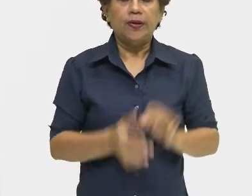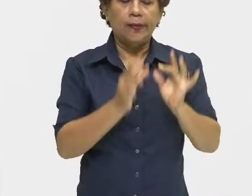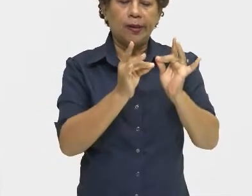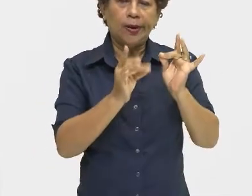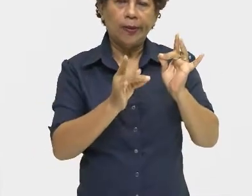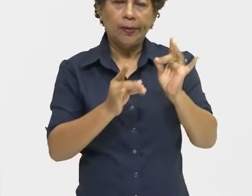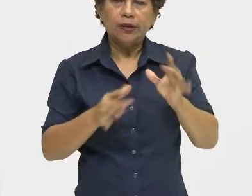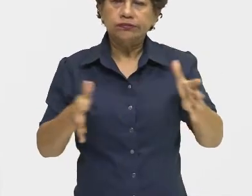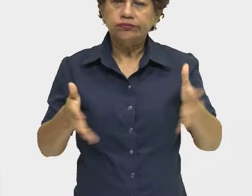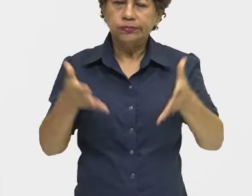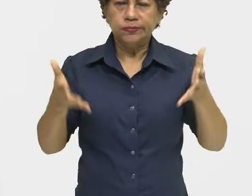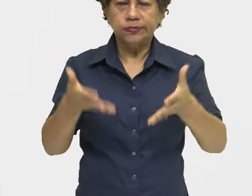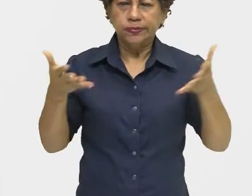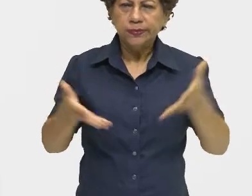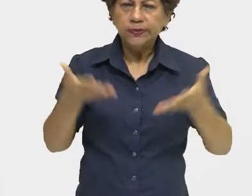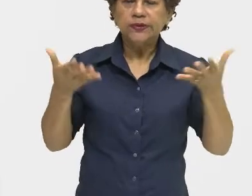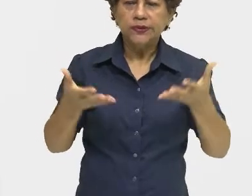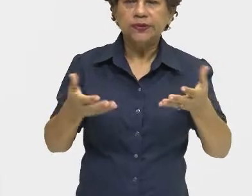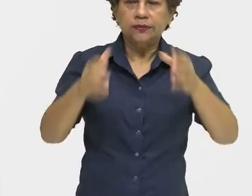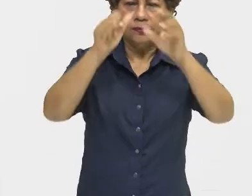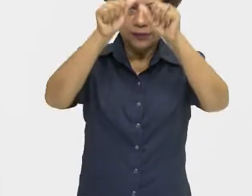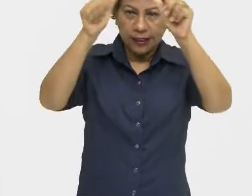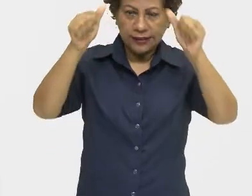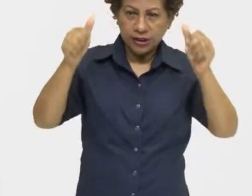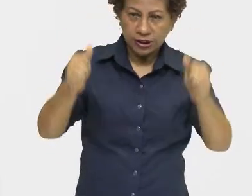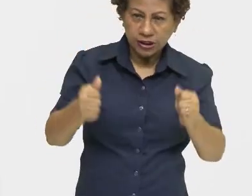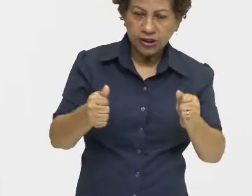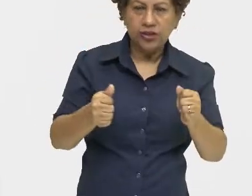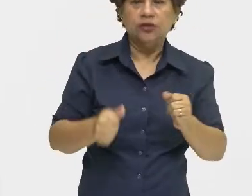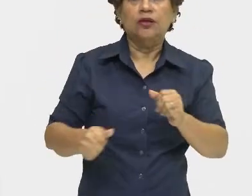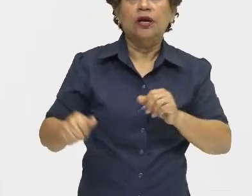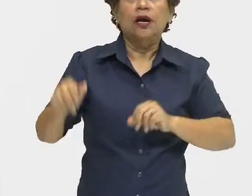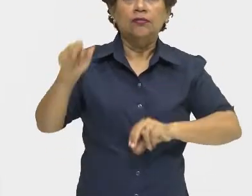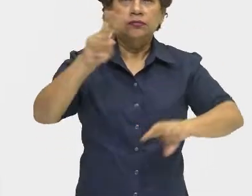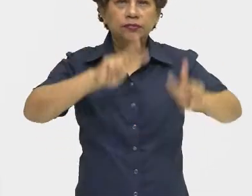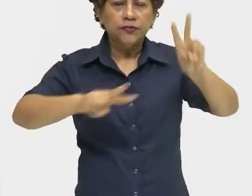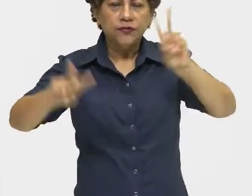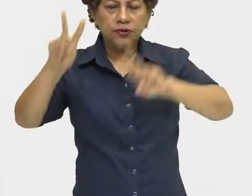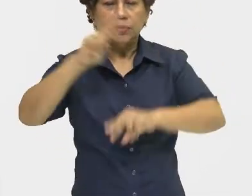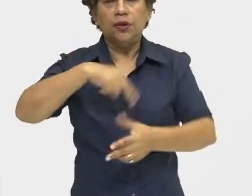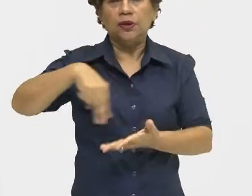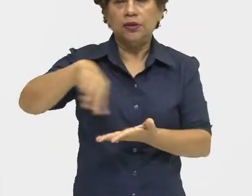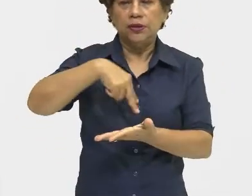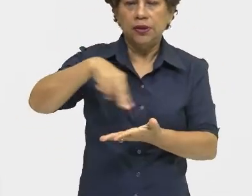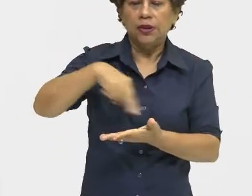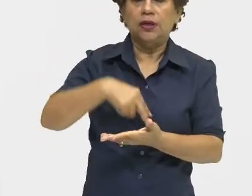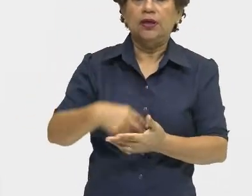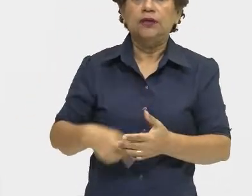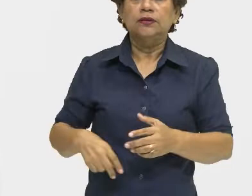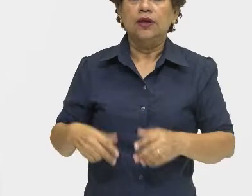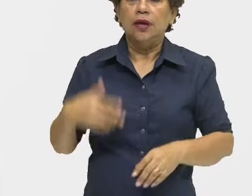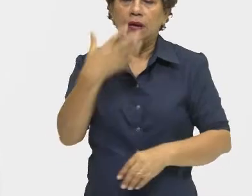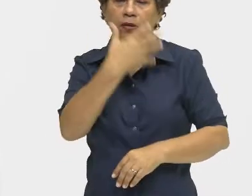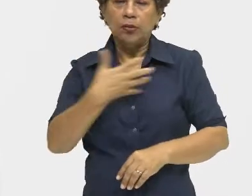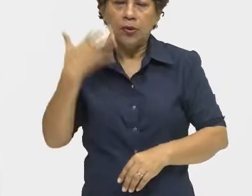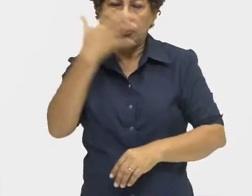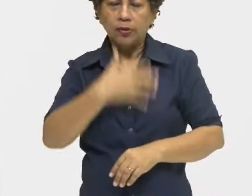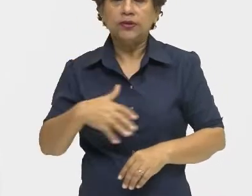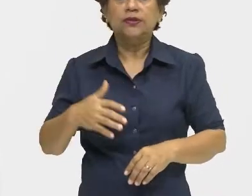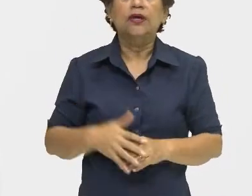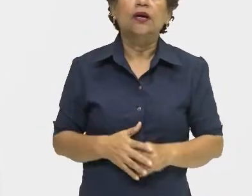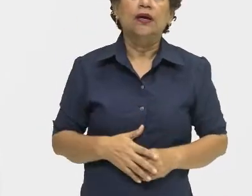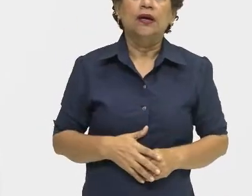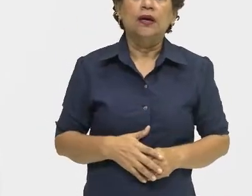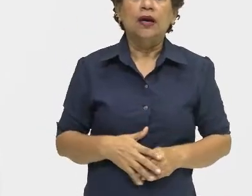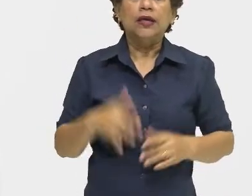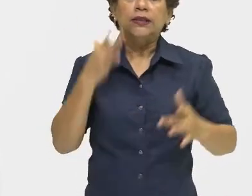estilos de produção artística, artes visuais, dança, música, teatro e artes